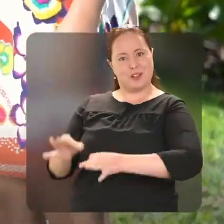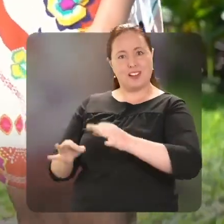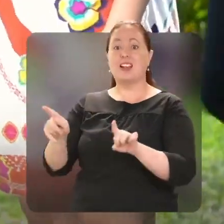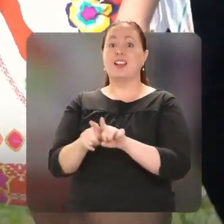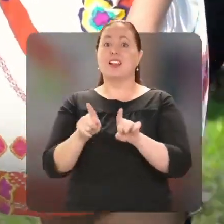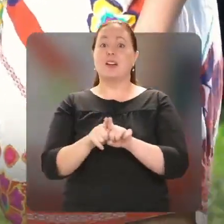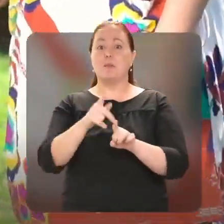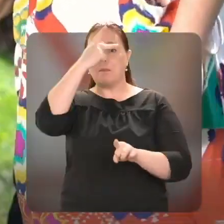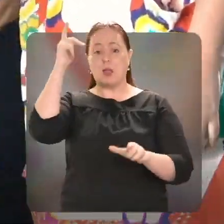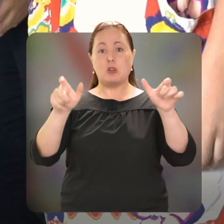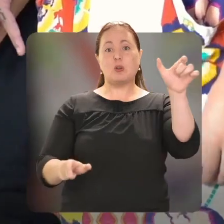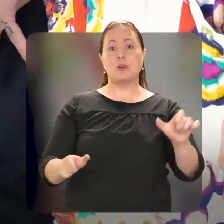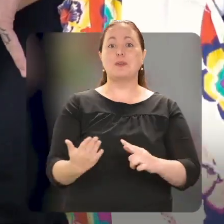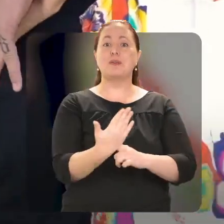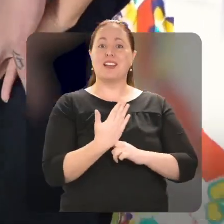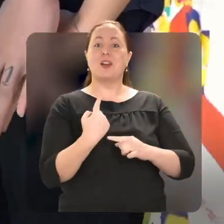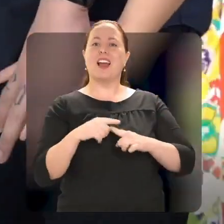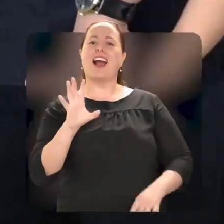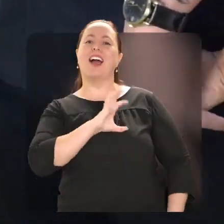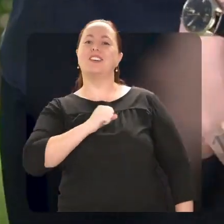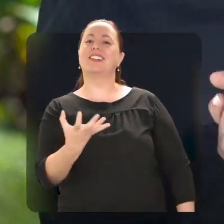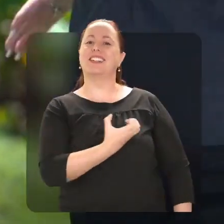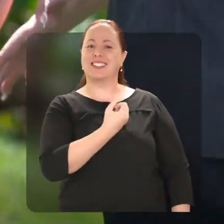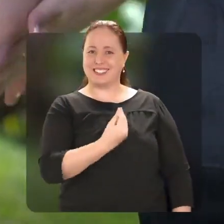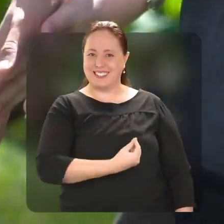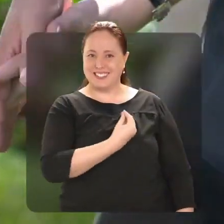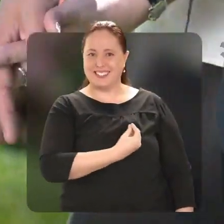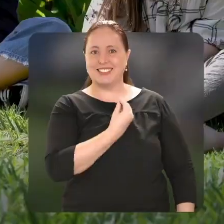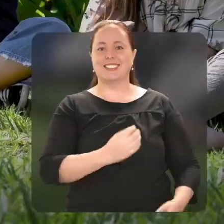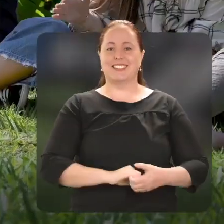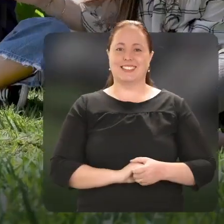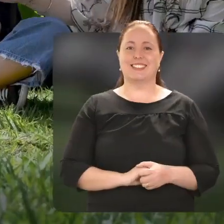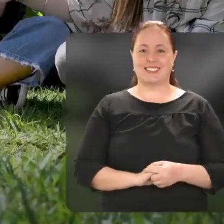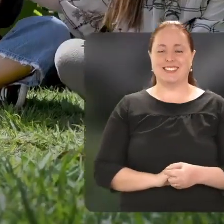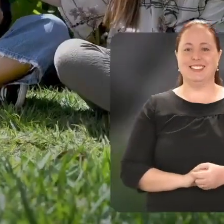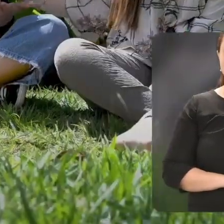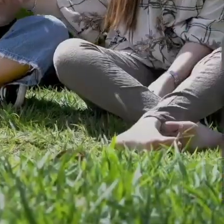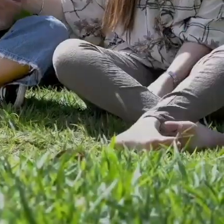protegida não somente por ela, mas por pessoas, porque o amor, ele salva vidas.